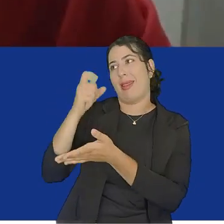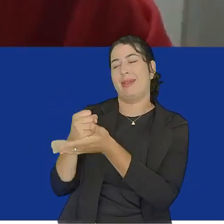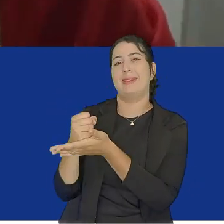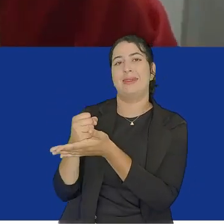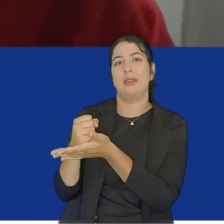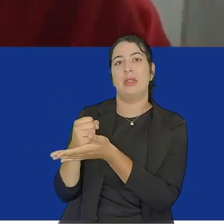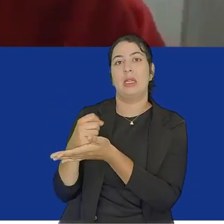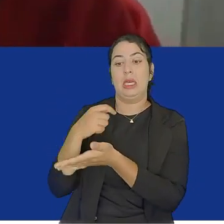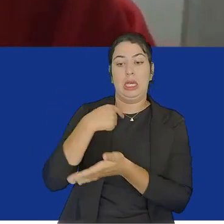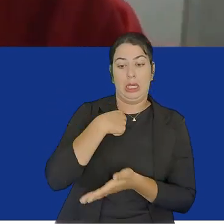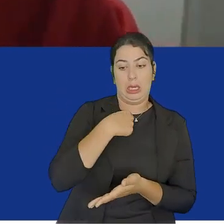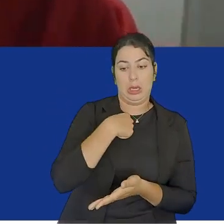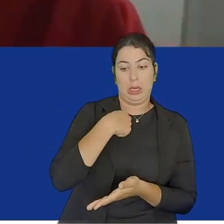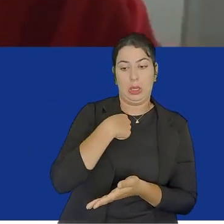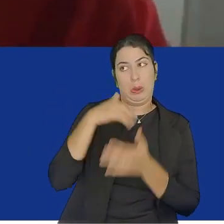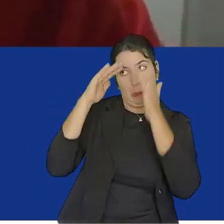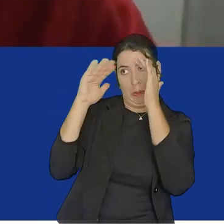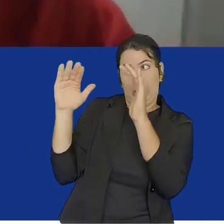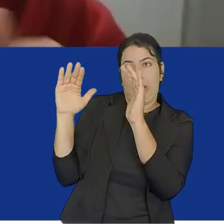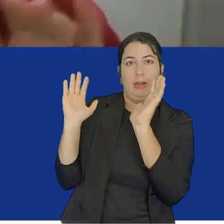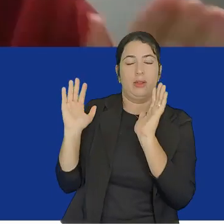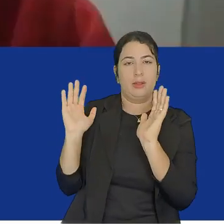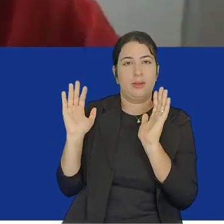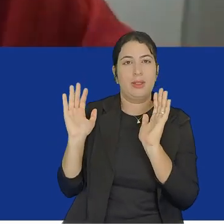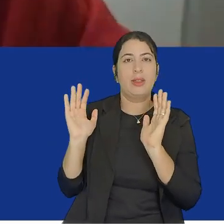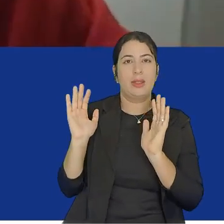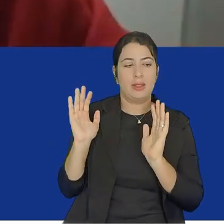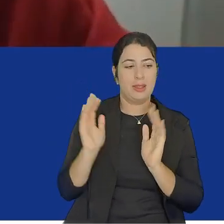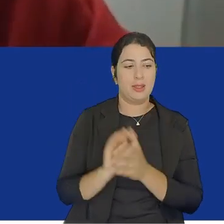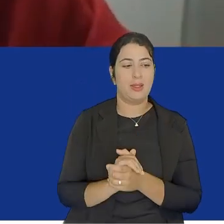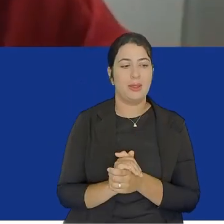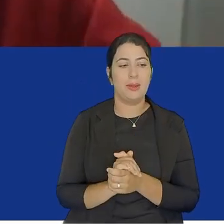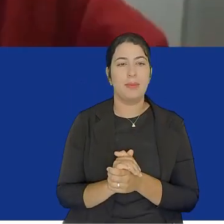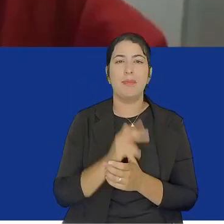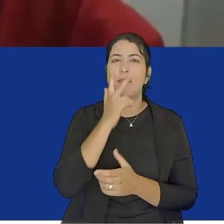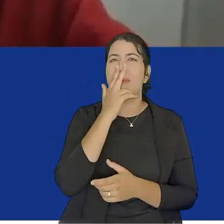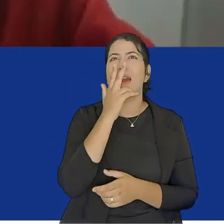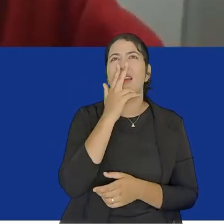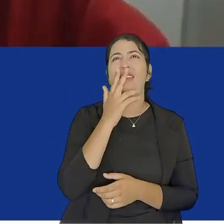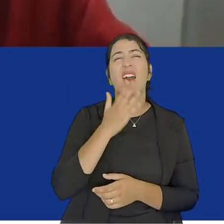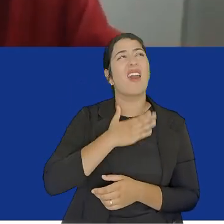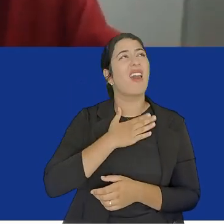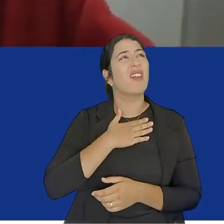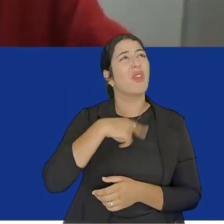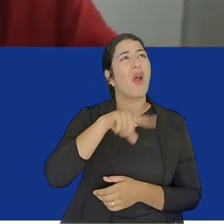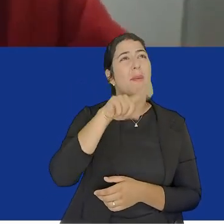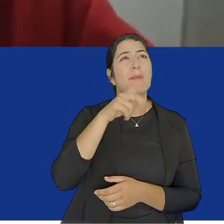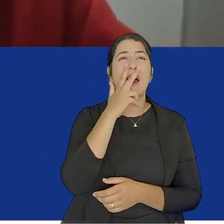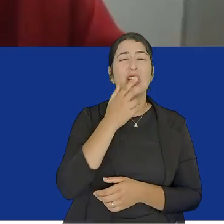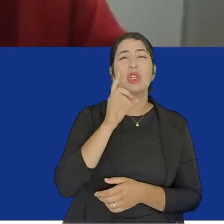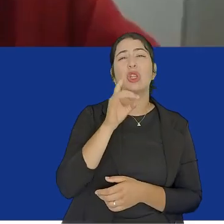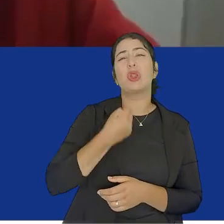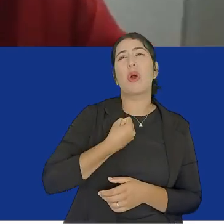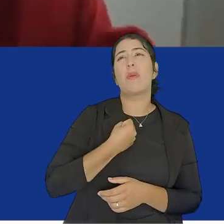lado mais fraco. É verdade, a gente é só número, né? Realmente. Aí a gente fica bravo, se indigna, não